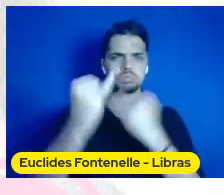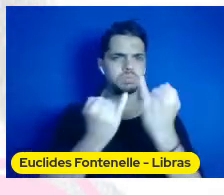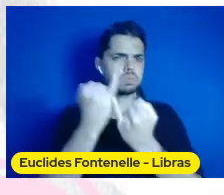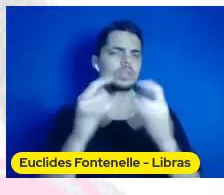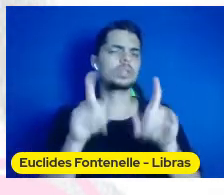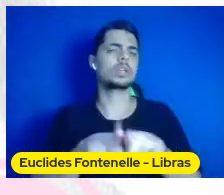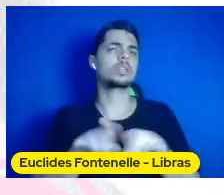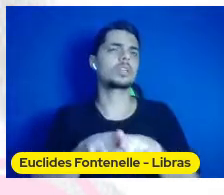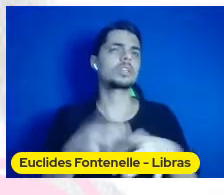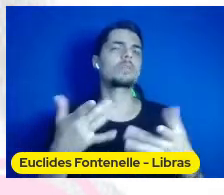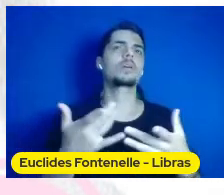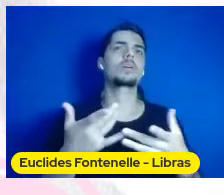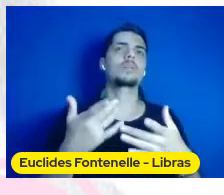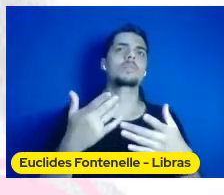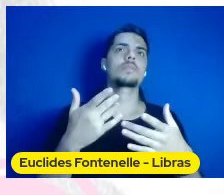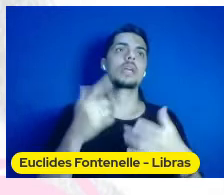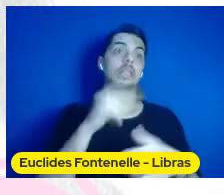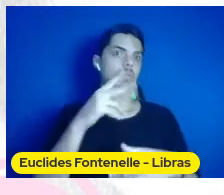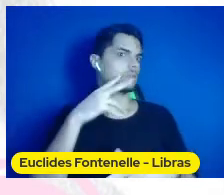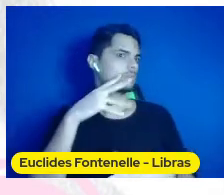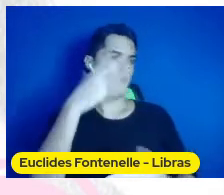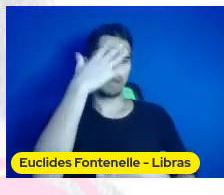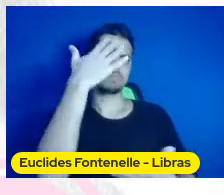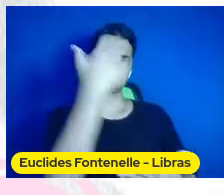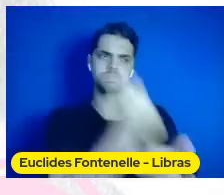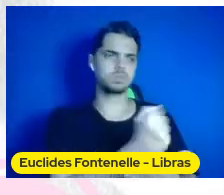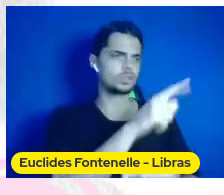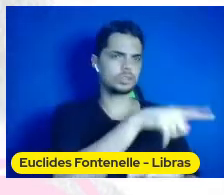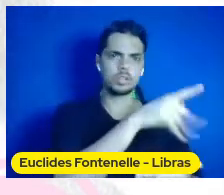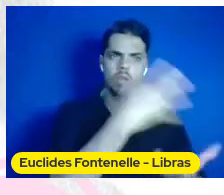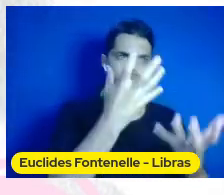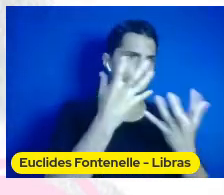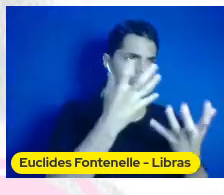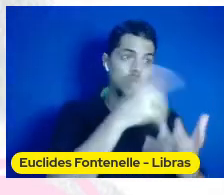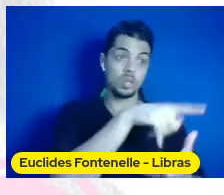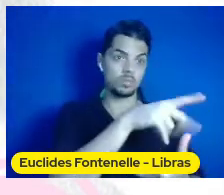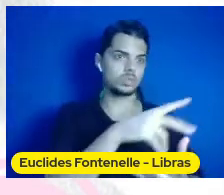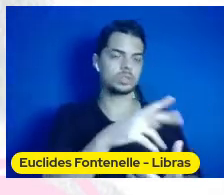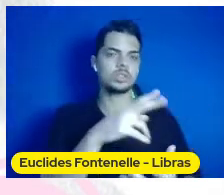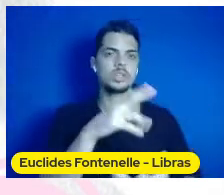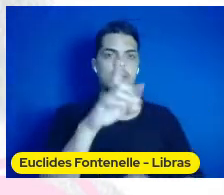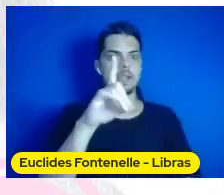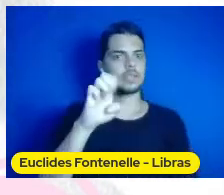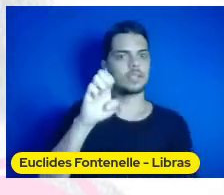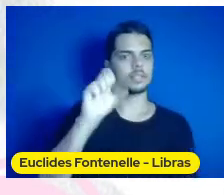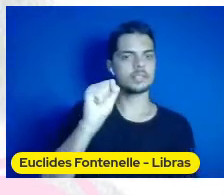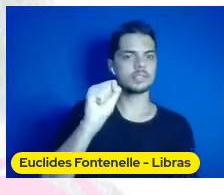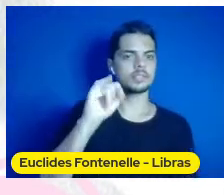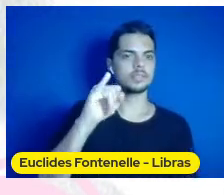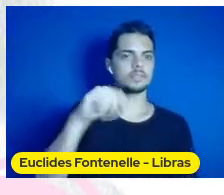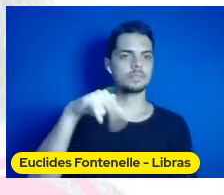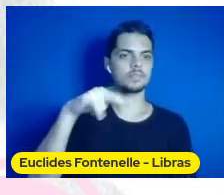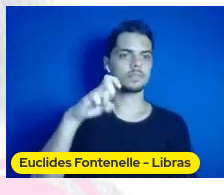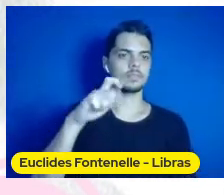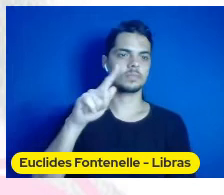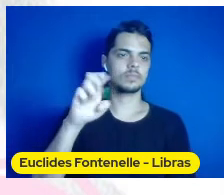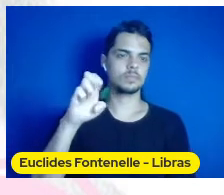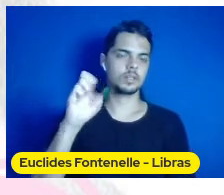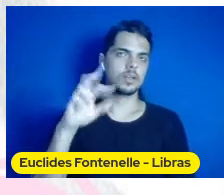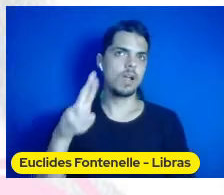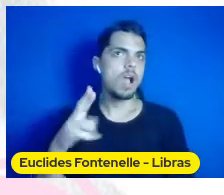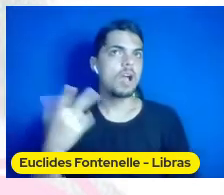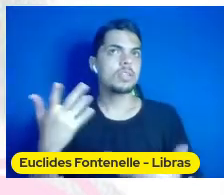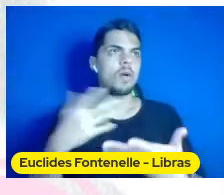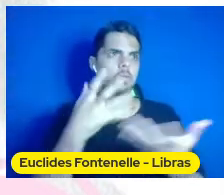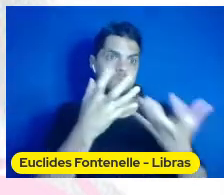que essa área de design, essa área de animação, de ilustração, é a área que eu quero seguir. Foi aí quando eu e o Antônio começamos a produzir animação,